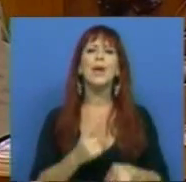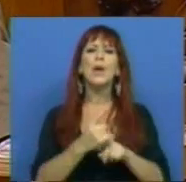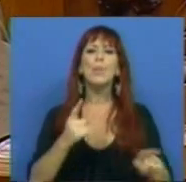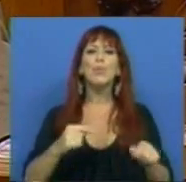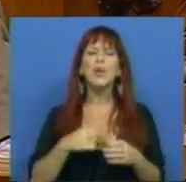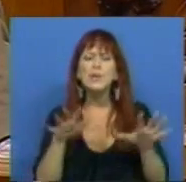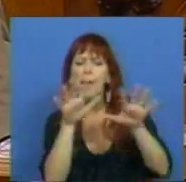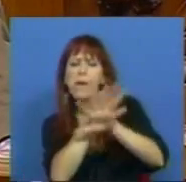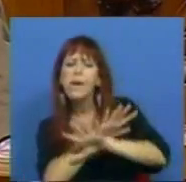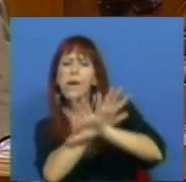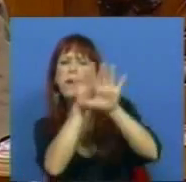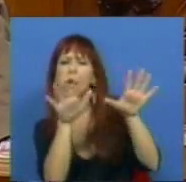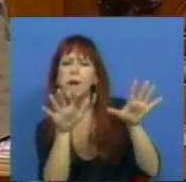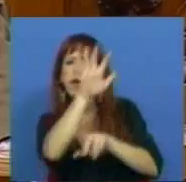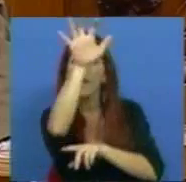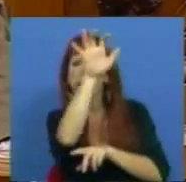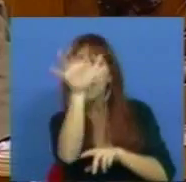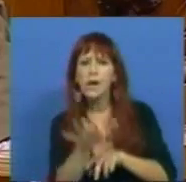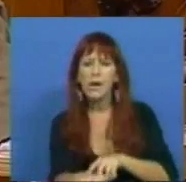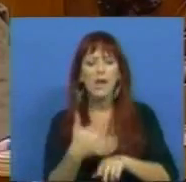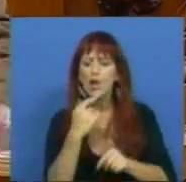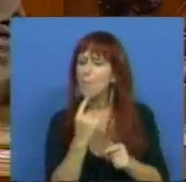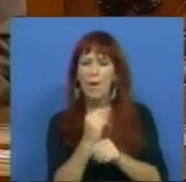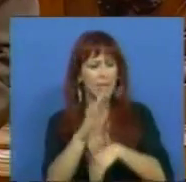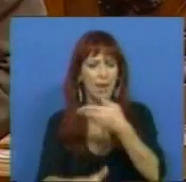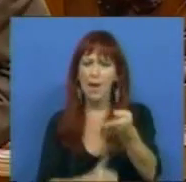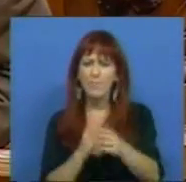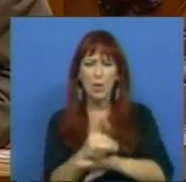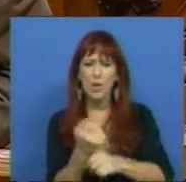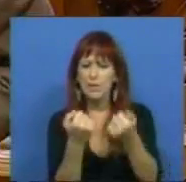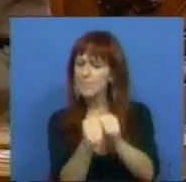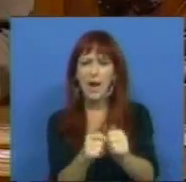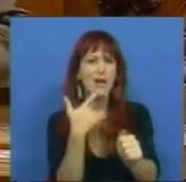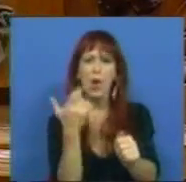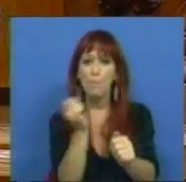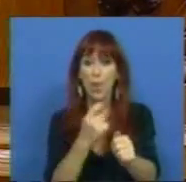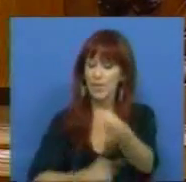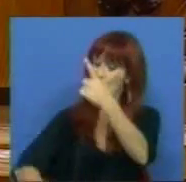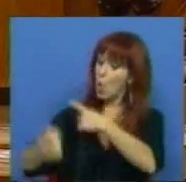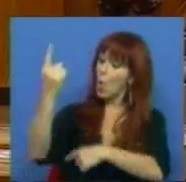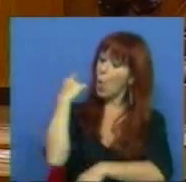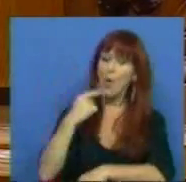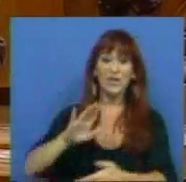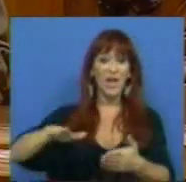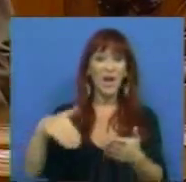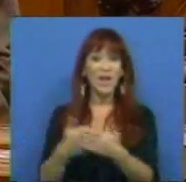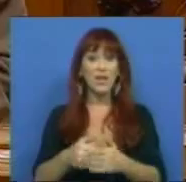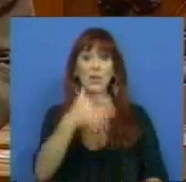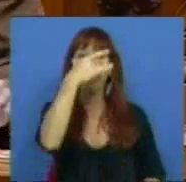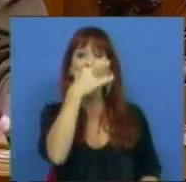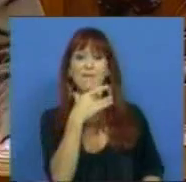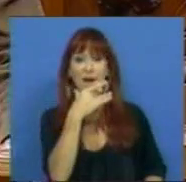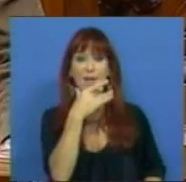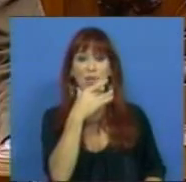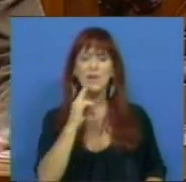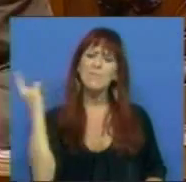a penumbra que persiste não pode manter o encobrimento. Ontem, o candidato Cavaco